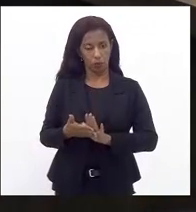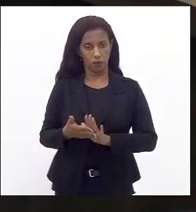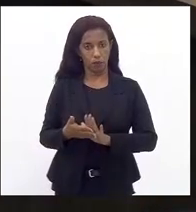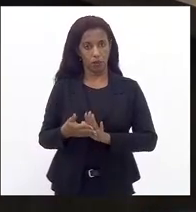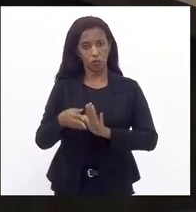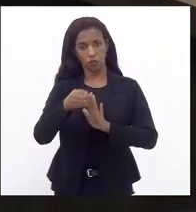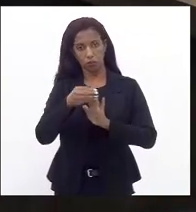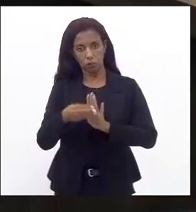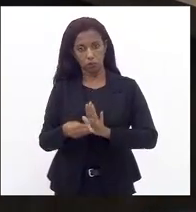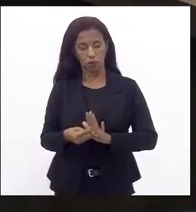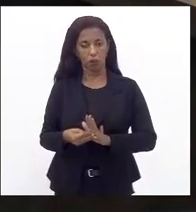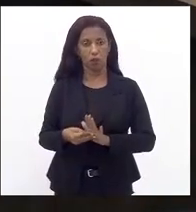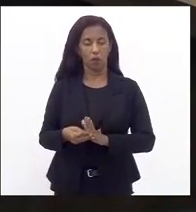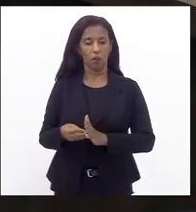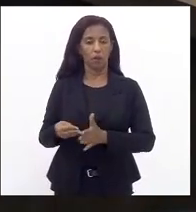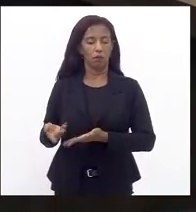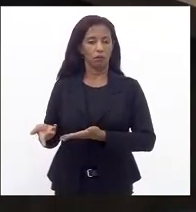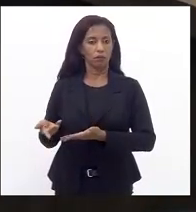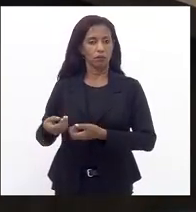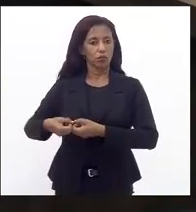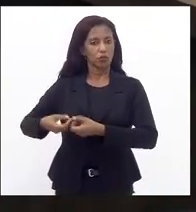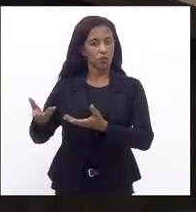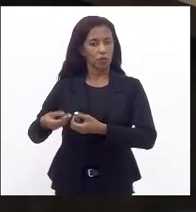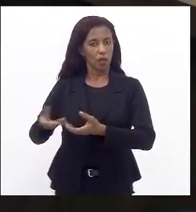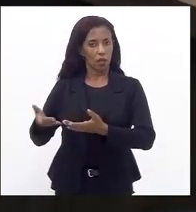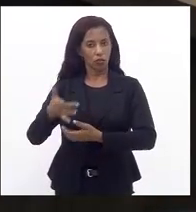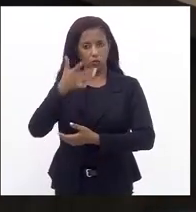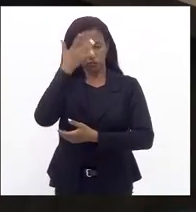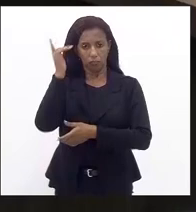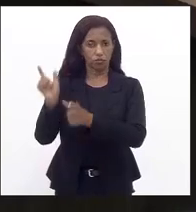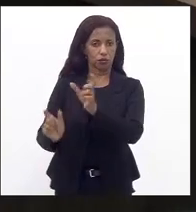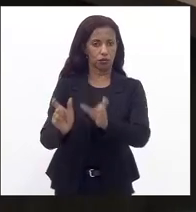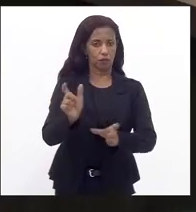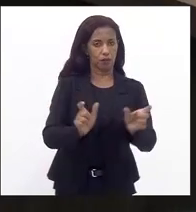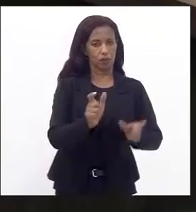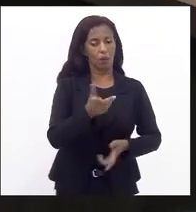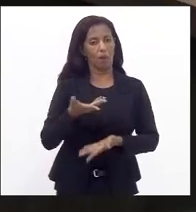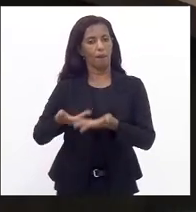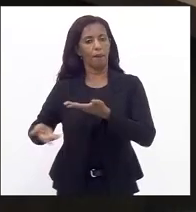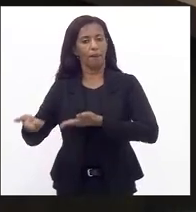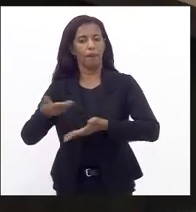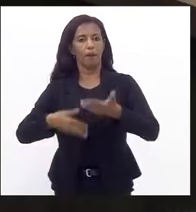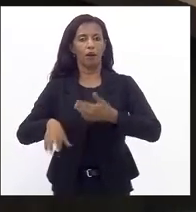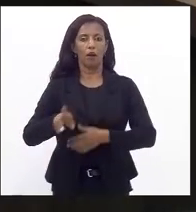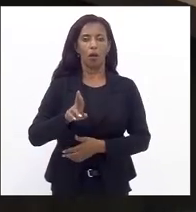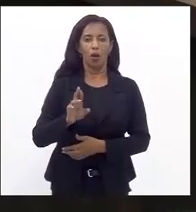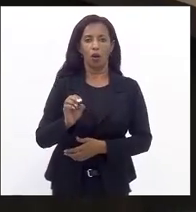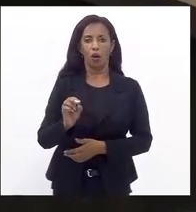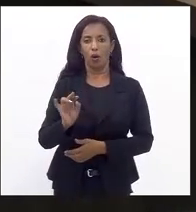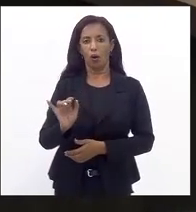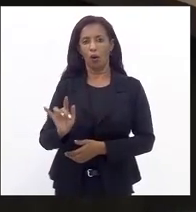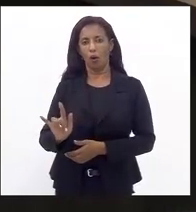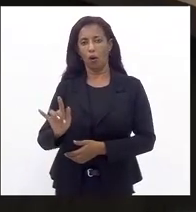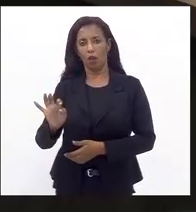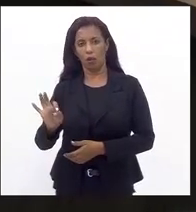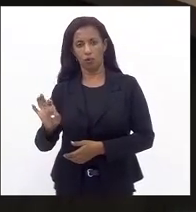ao volume de despesa de pessoal dos recursos de royalties e participações especiais